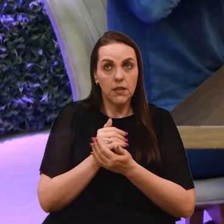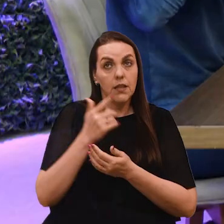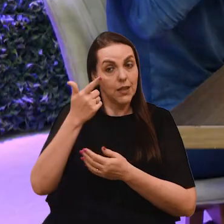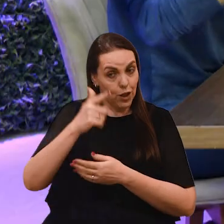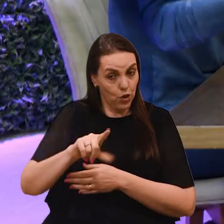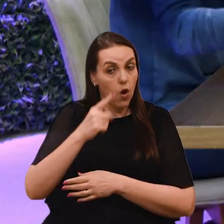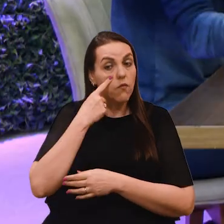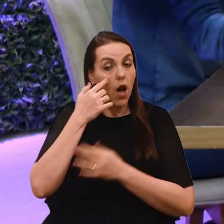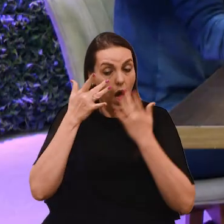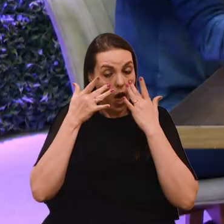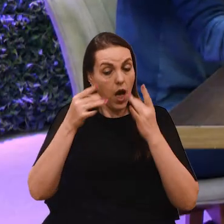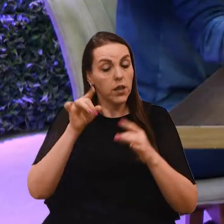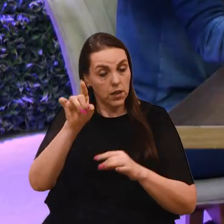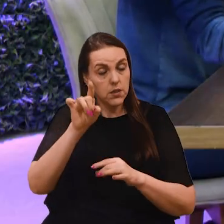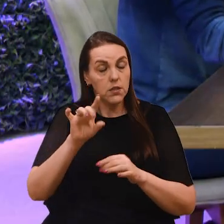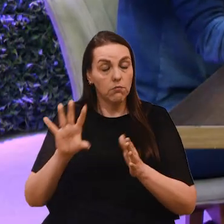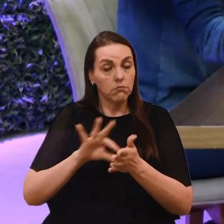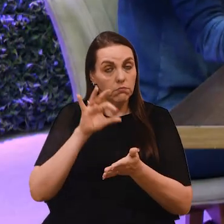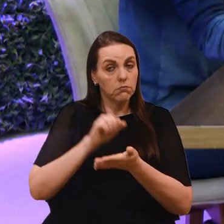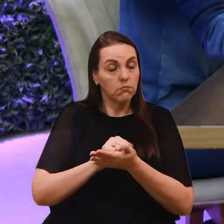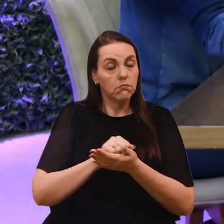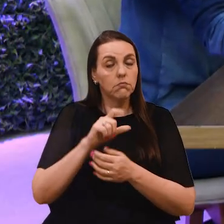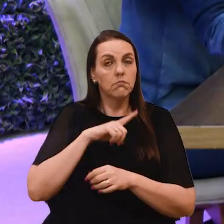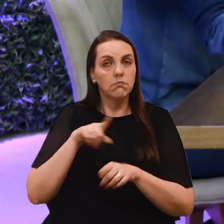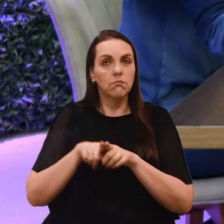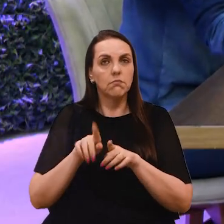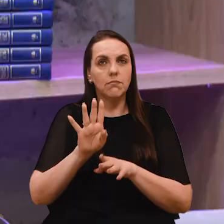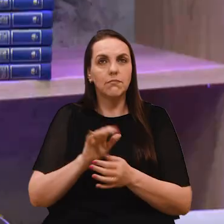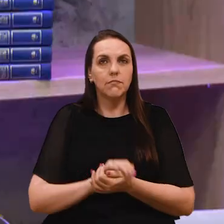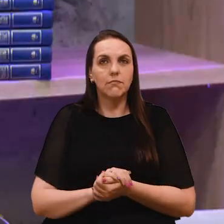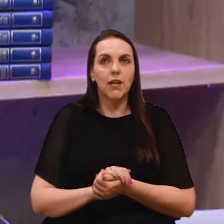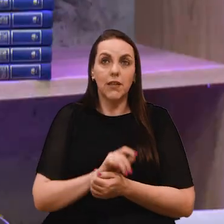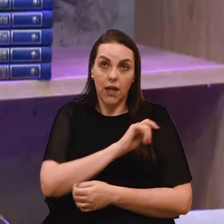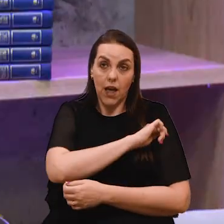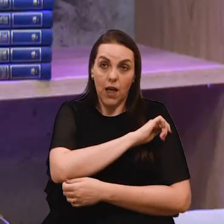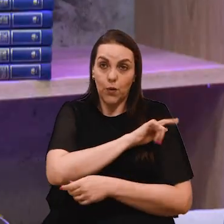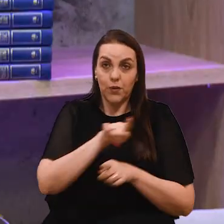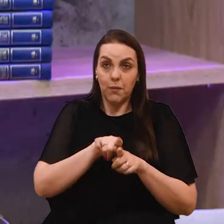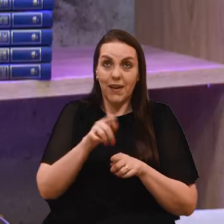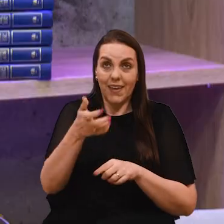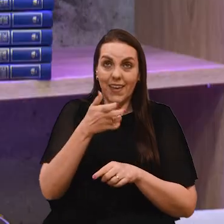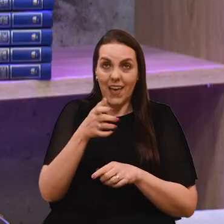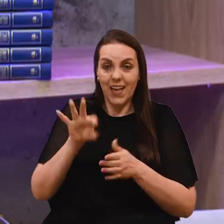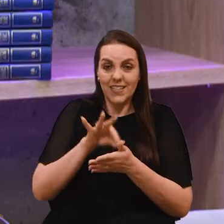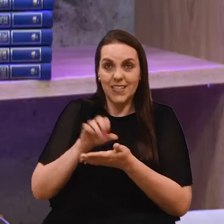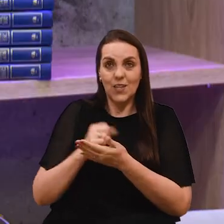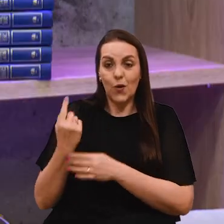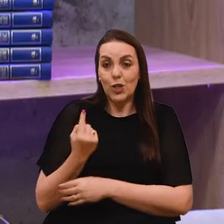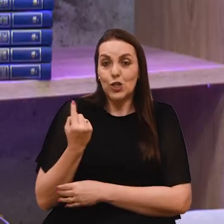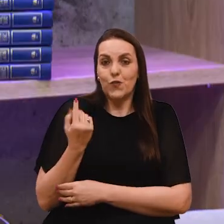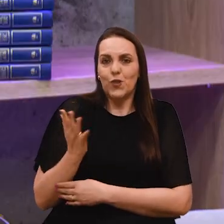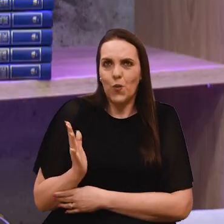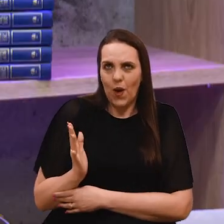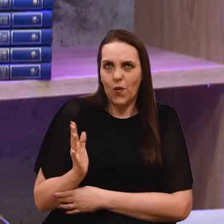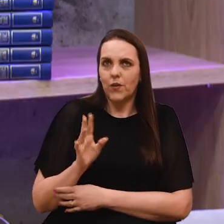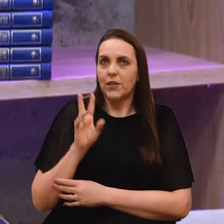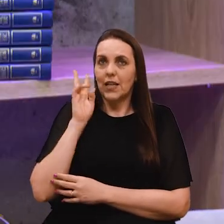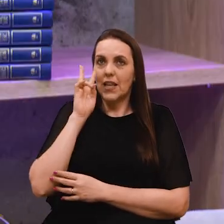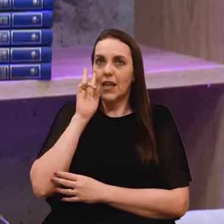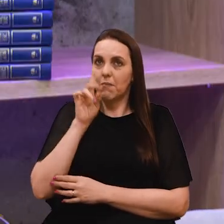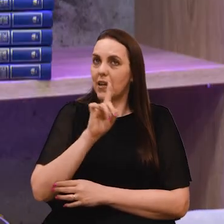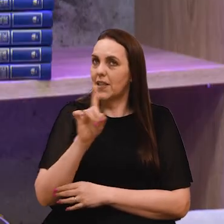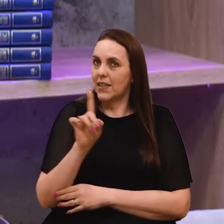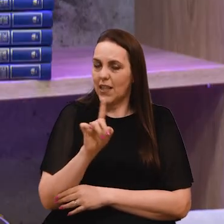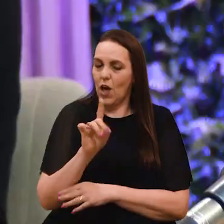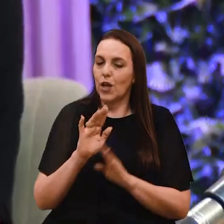porque tem muitas escolas ali que ficam suplente. Não, e tem estudante que às vezes quer se inscrever individual, né? E relembrando, né? E reforçando Começa isso.